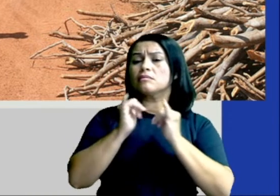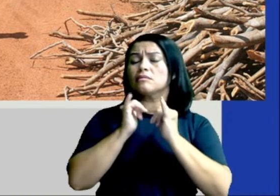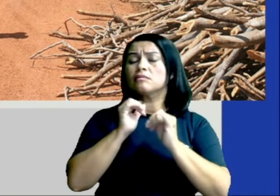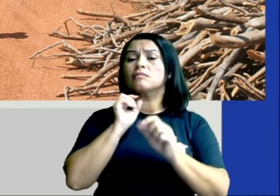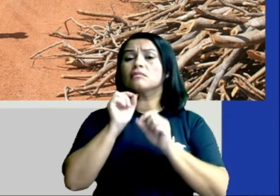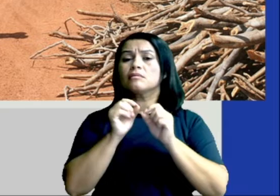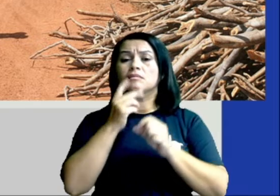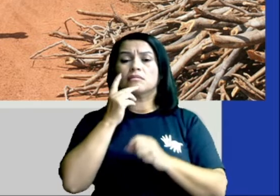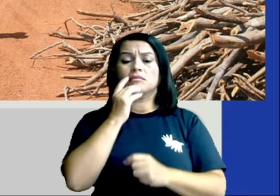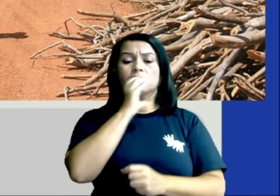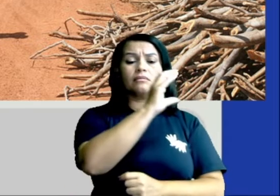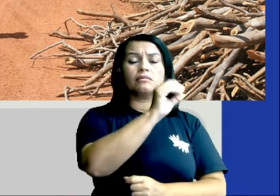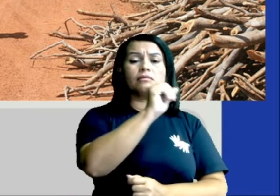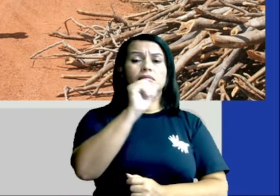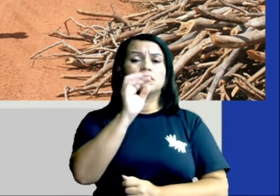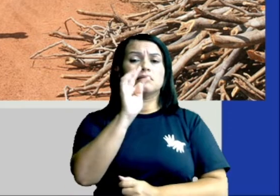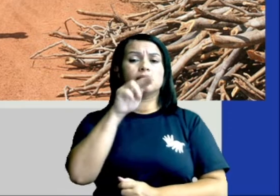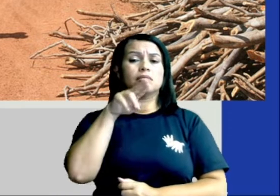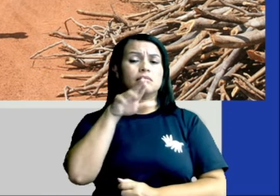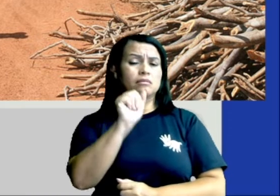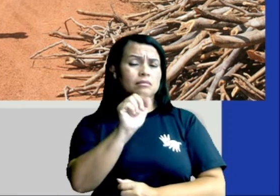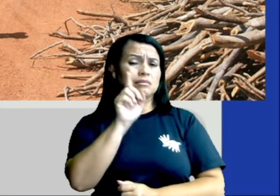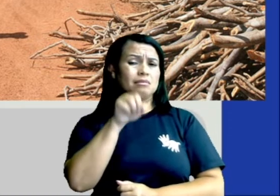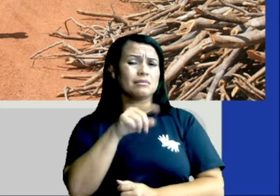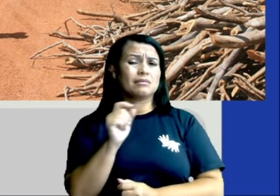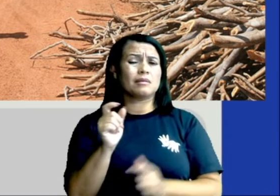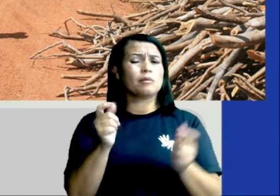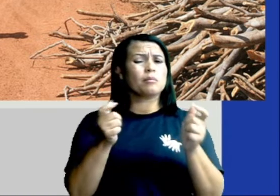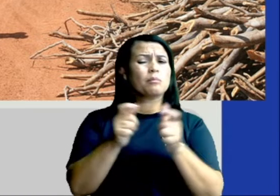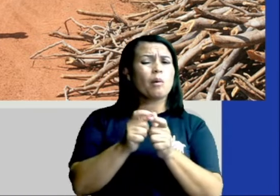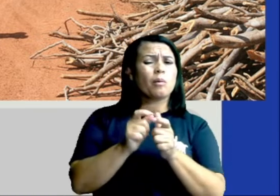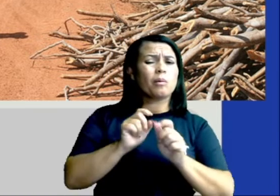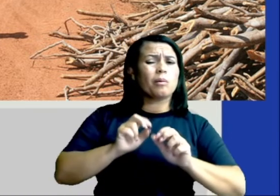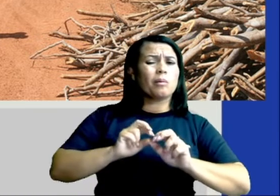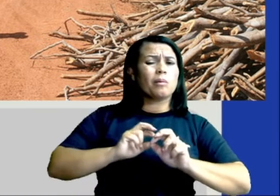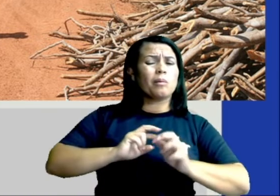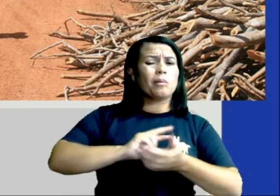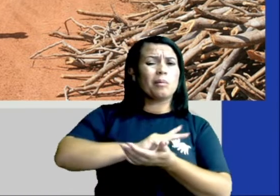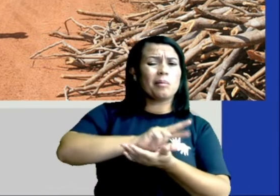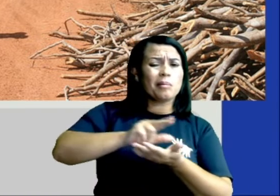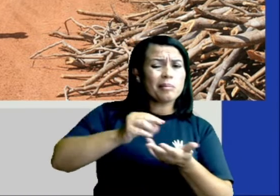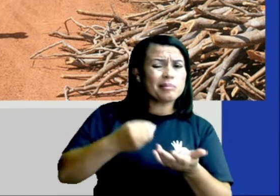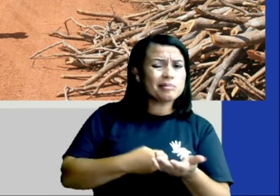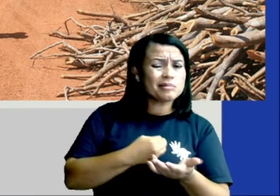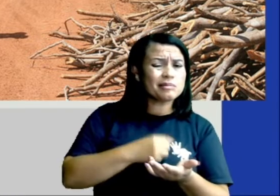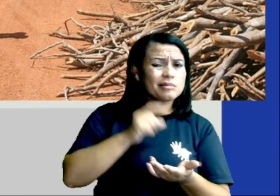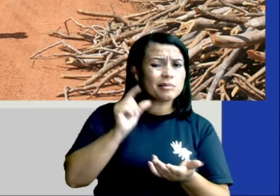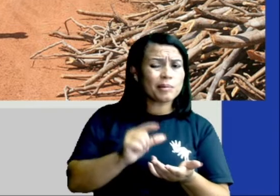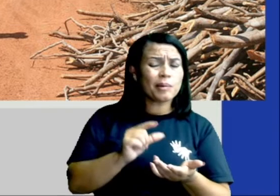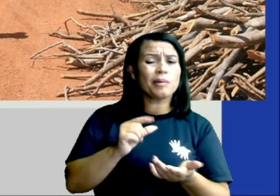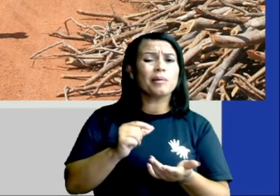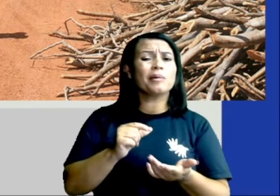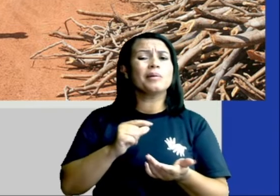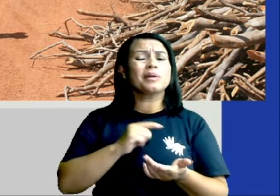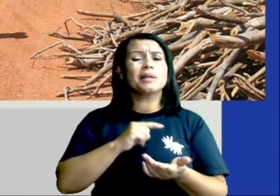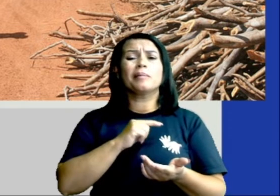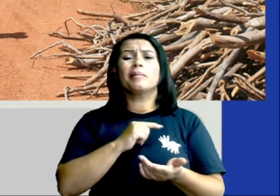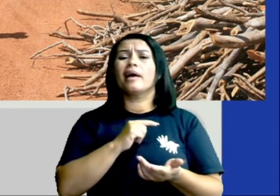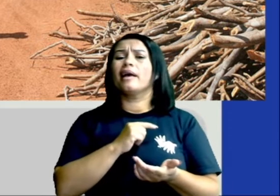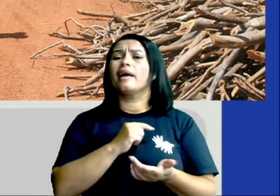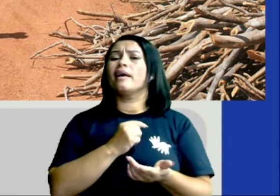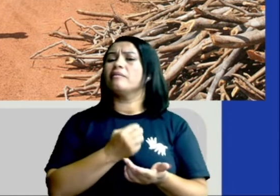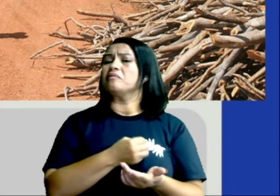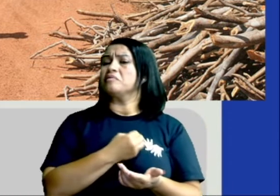um bioma, né, assim, pouco biodiverso, ou seja, que existe pouca vida e pouca variedade de vida, vamos dizer